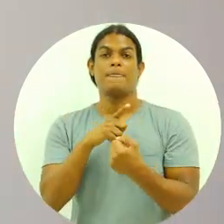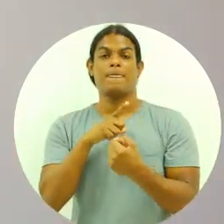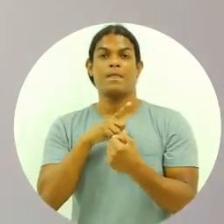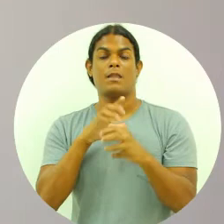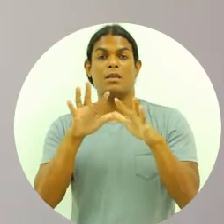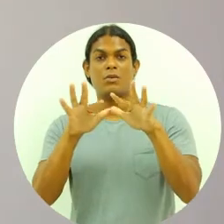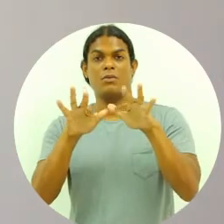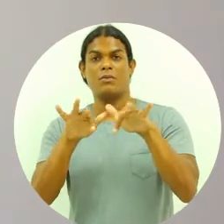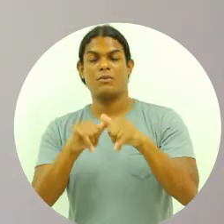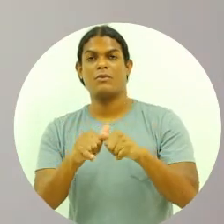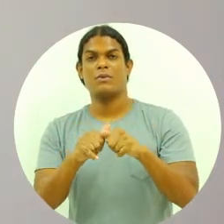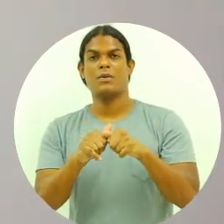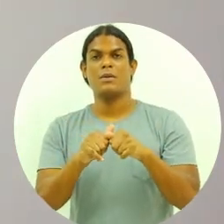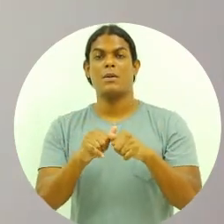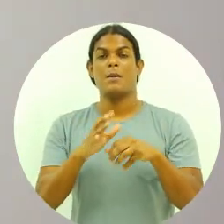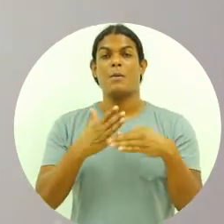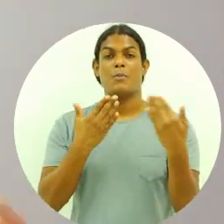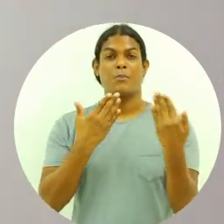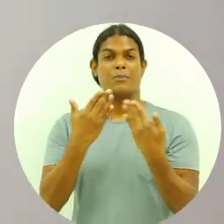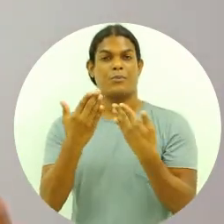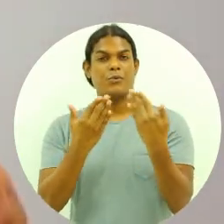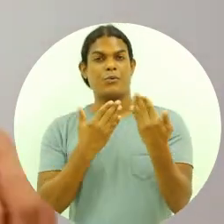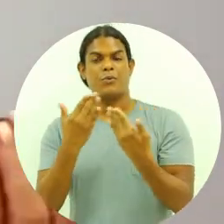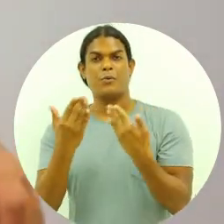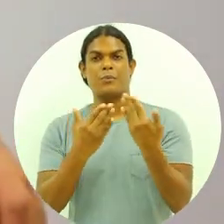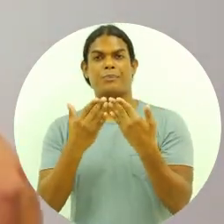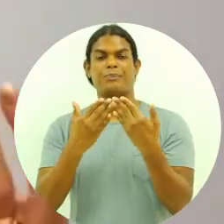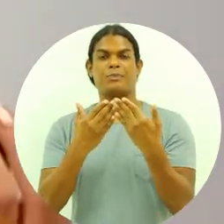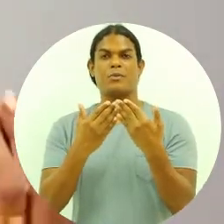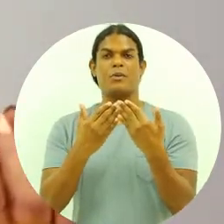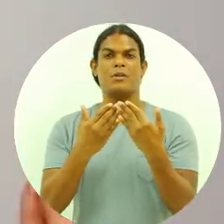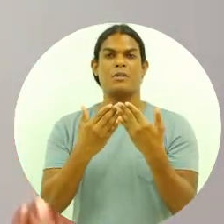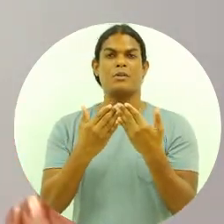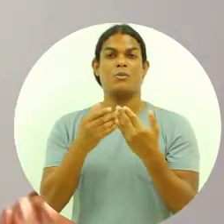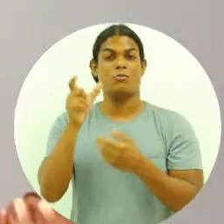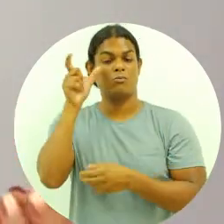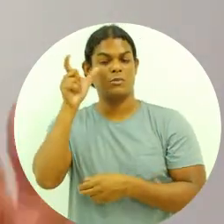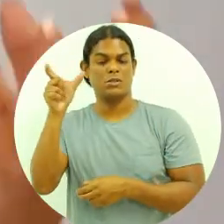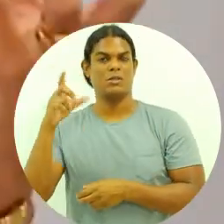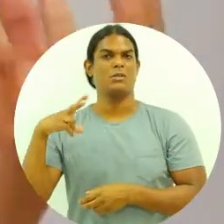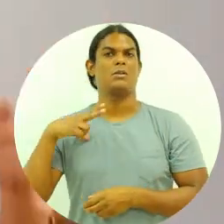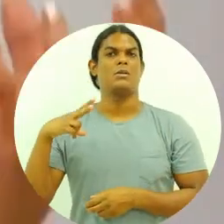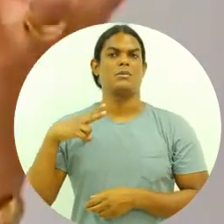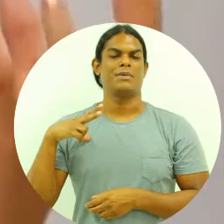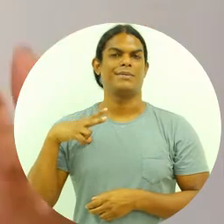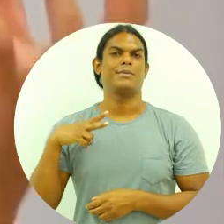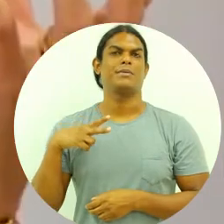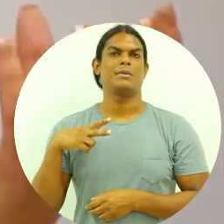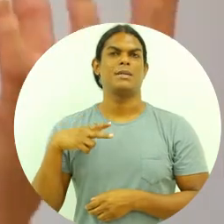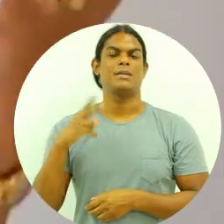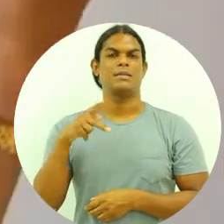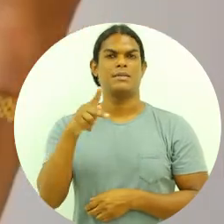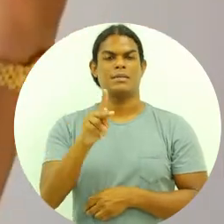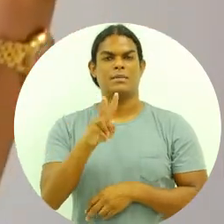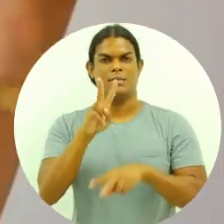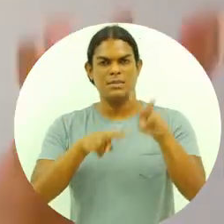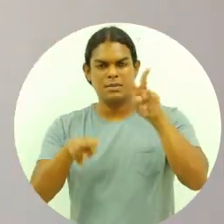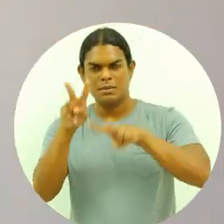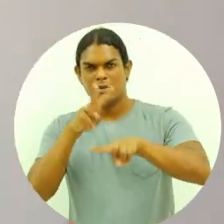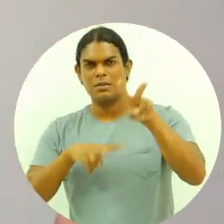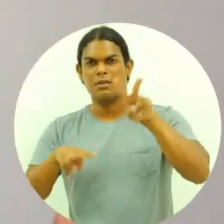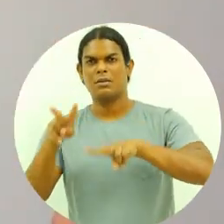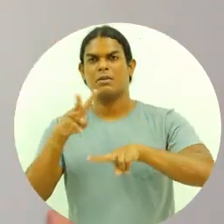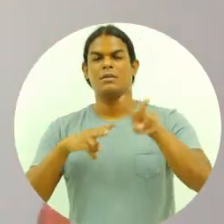que um interesse particular. Então, sempre que se olhar interesses diferentes, o da administração vai ser